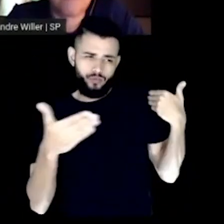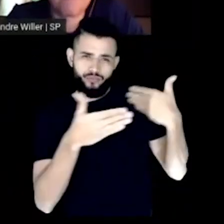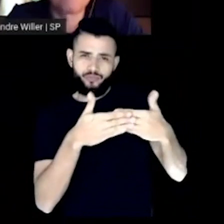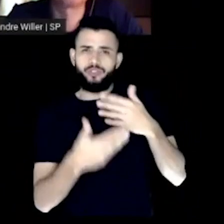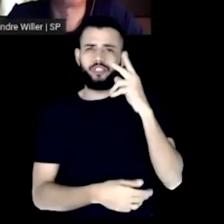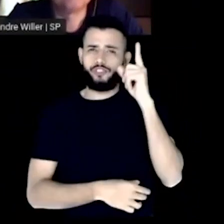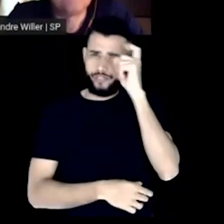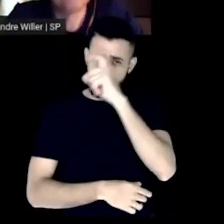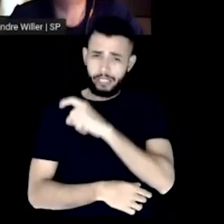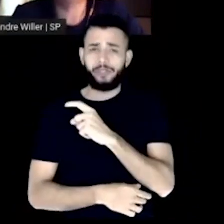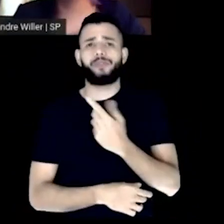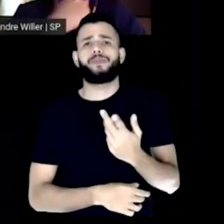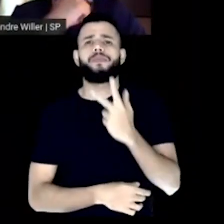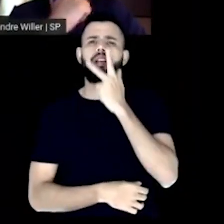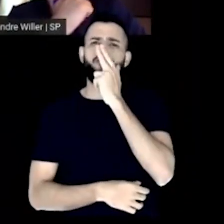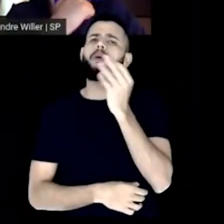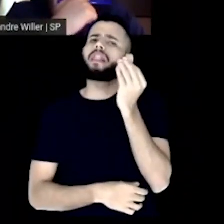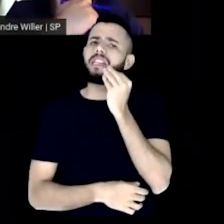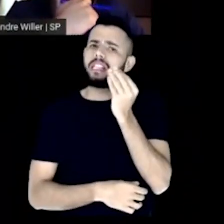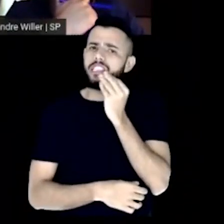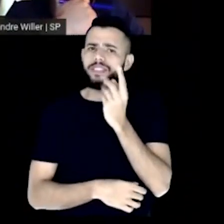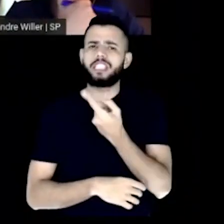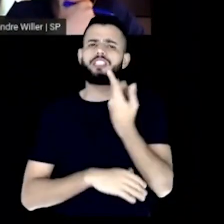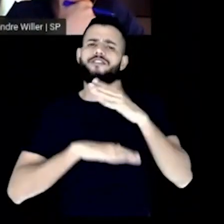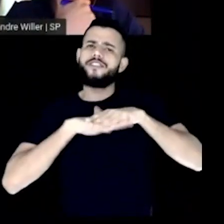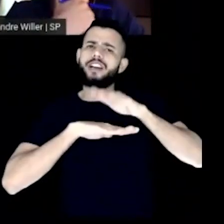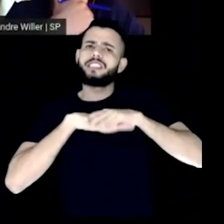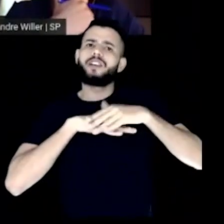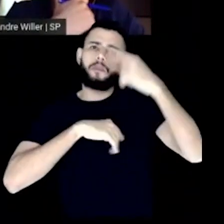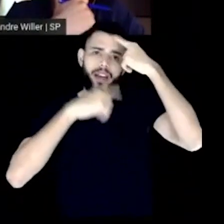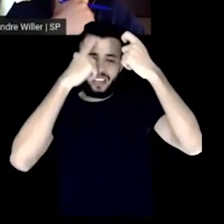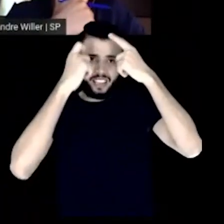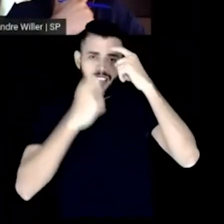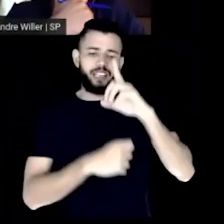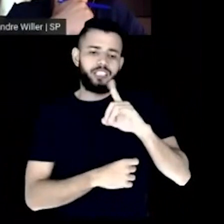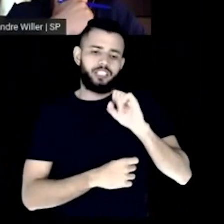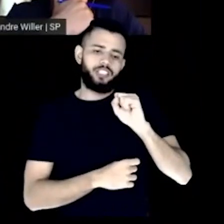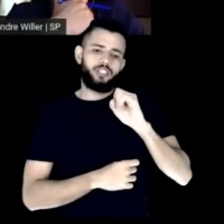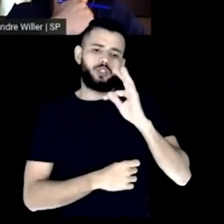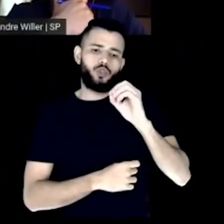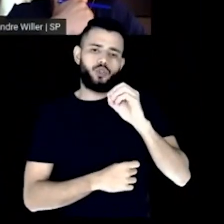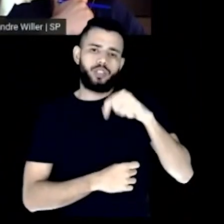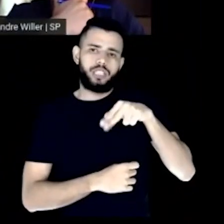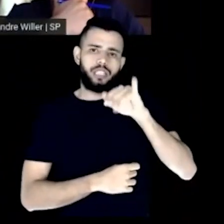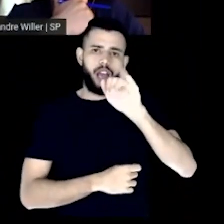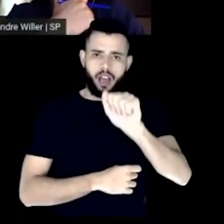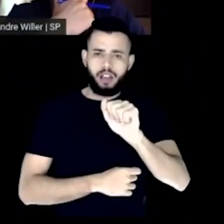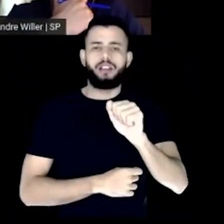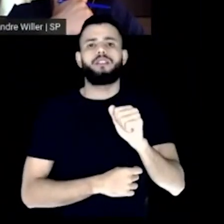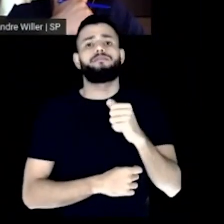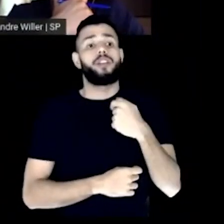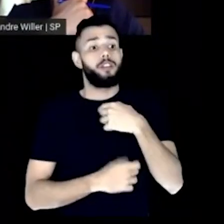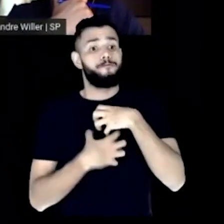Frontispício, de certa forma, acredito que foi uma tentativa também de elaborar uma certa ideia de distopia.